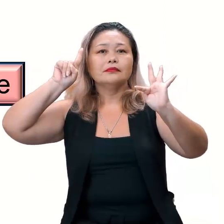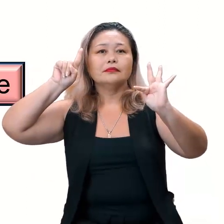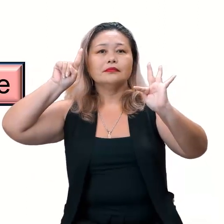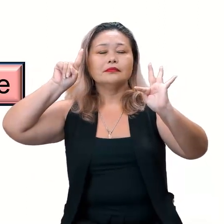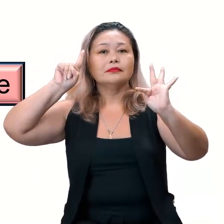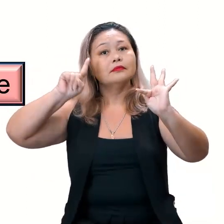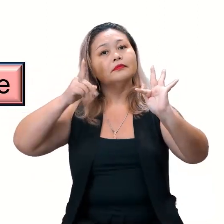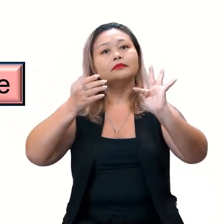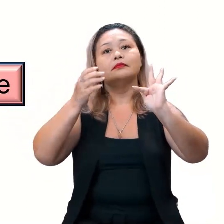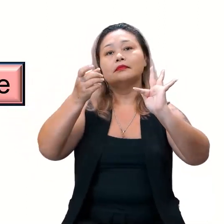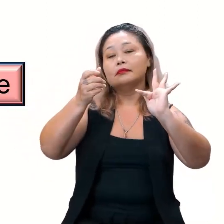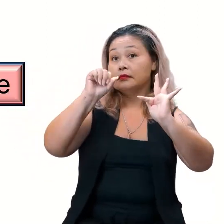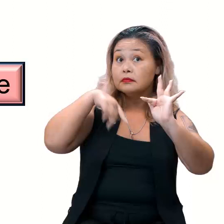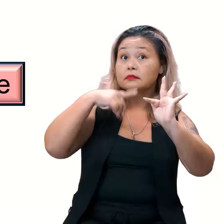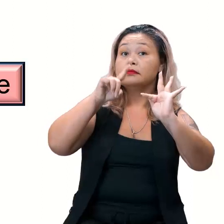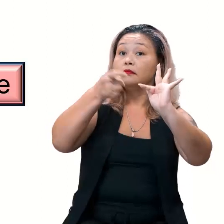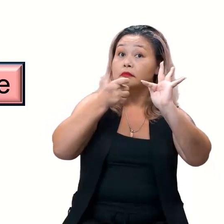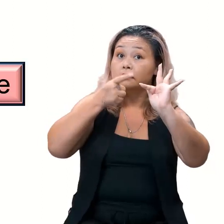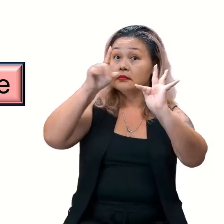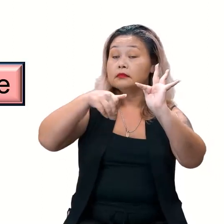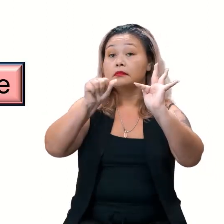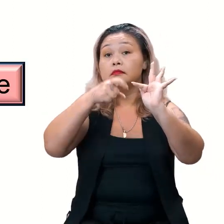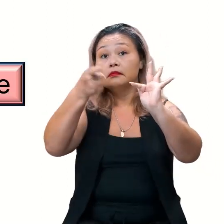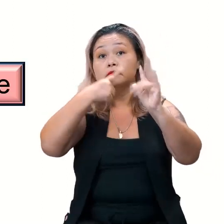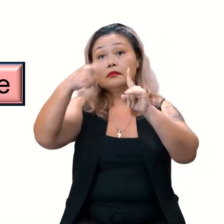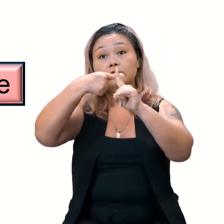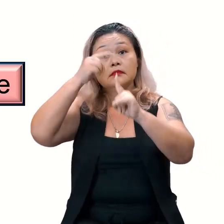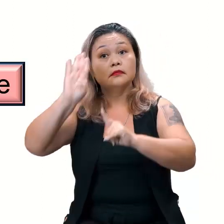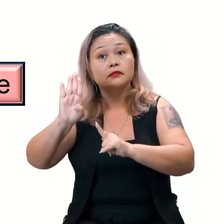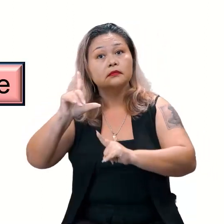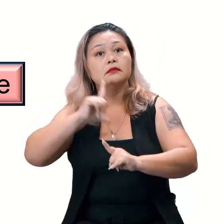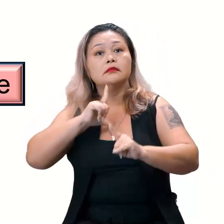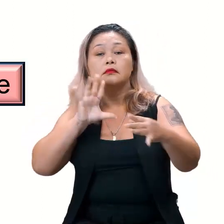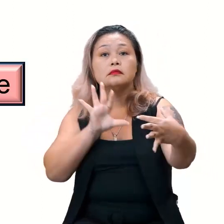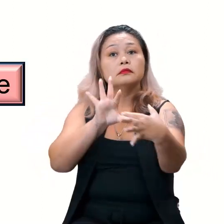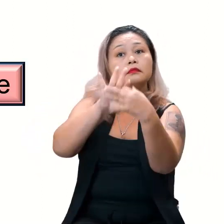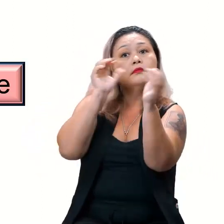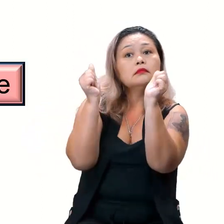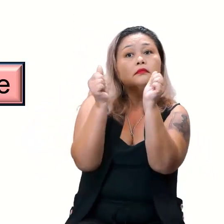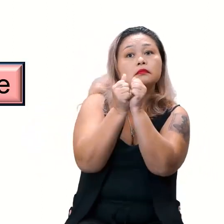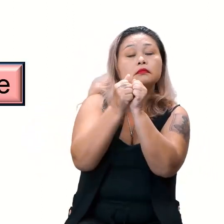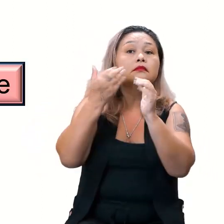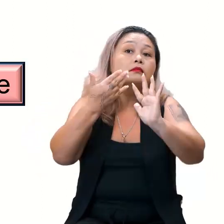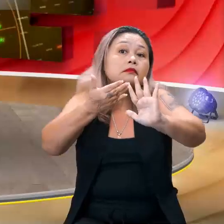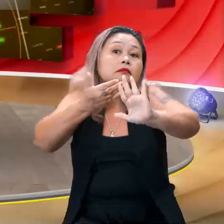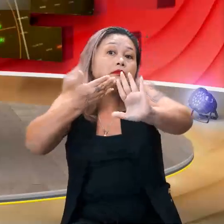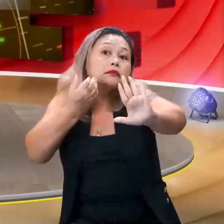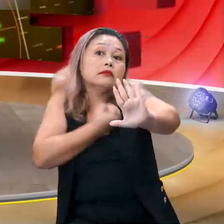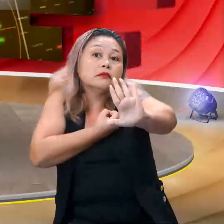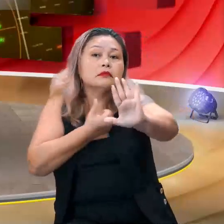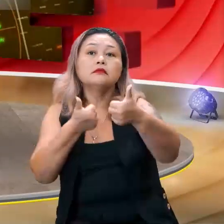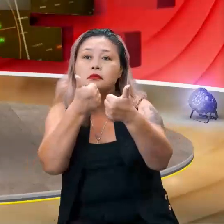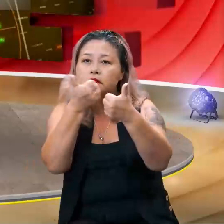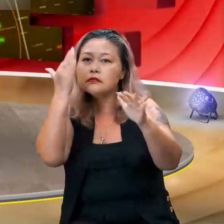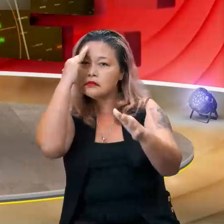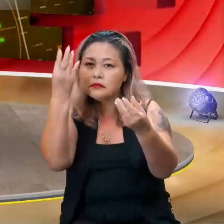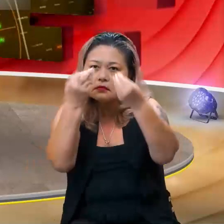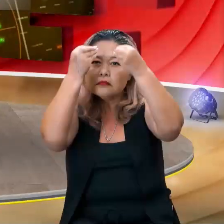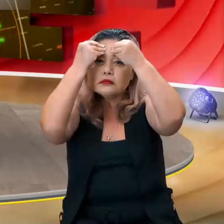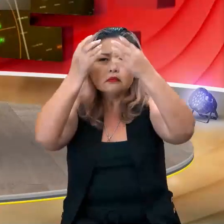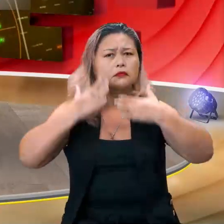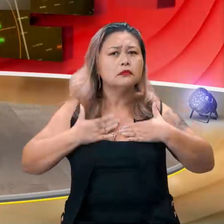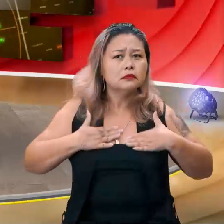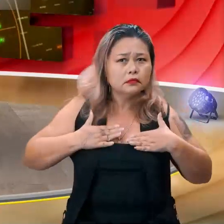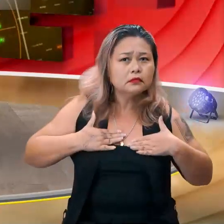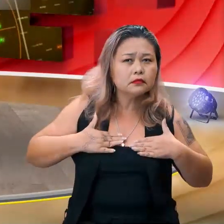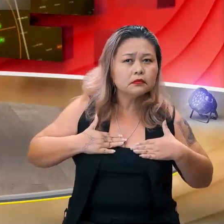de x igual a x mais b, onde a gente tem o termo dependente e o independente. Até aí todo mundo entendeu? Tranquilo? Até beleza? Aí